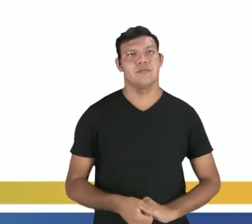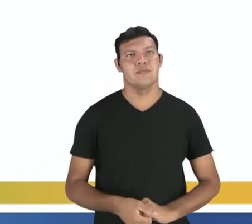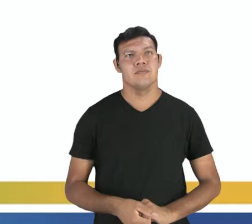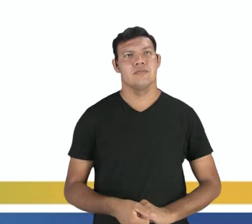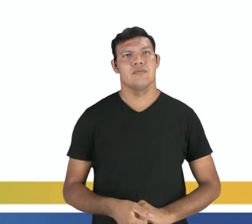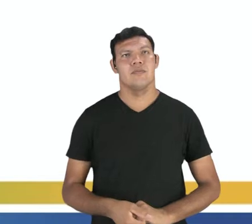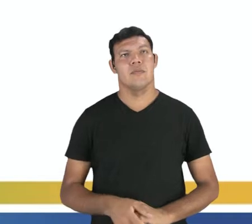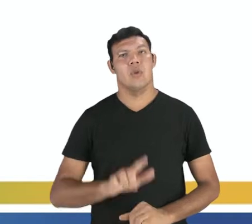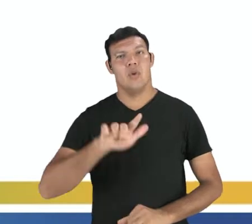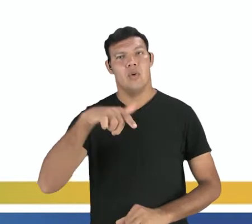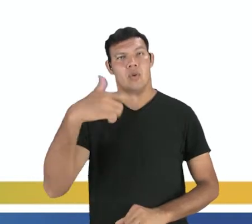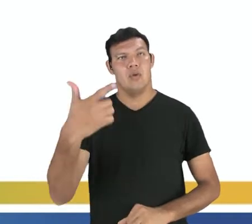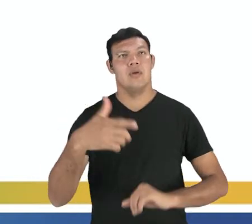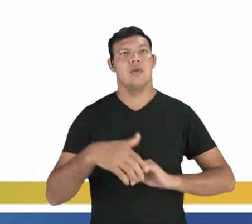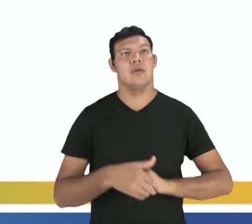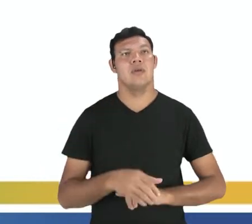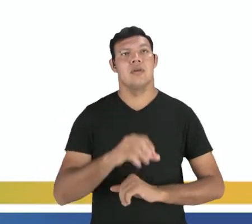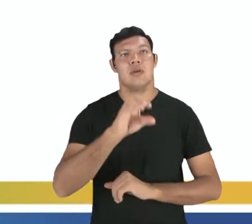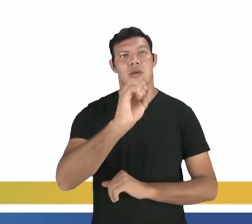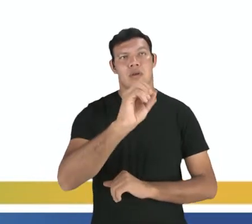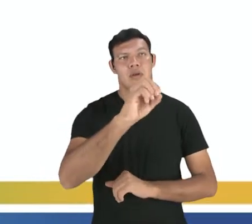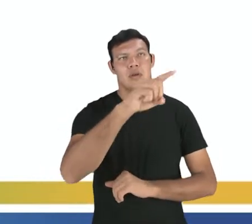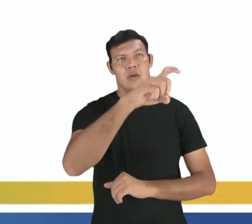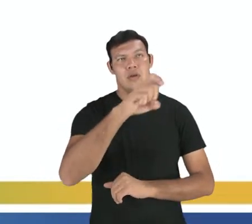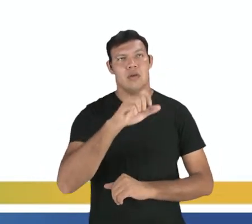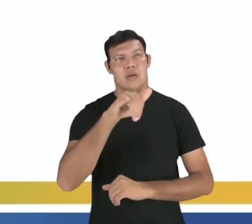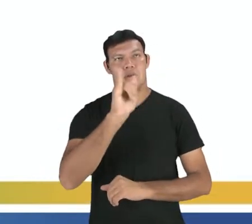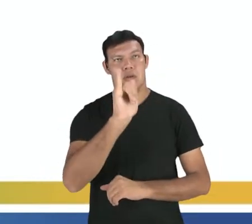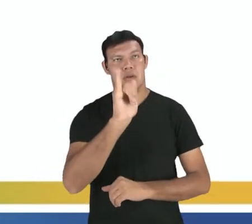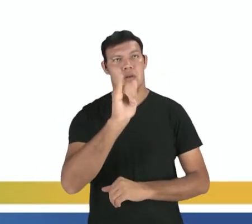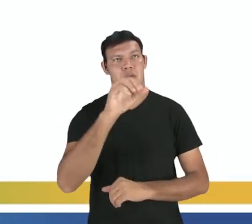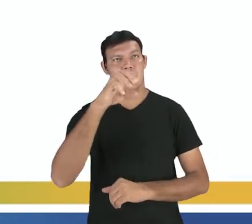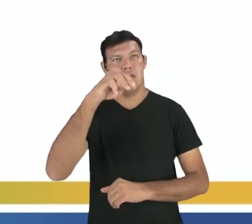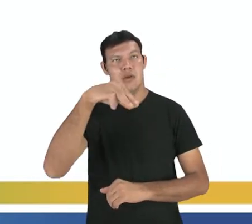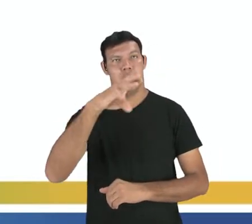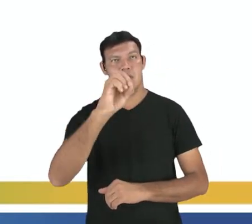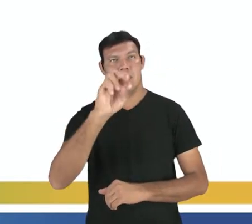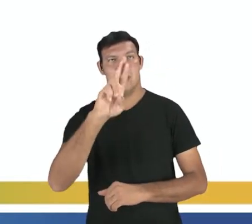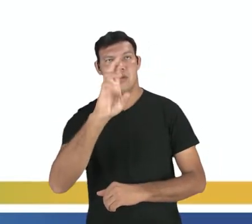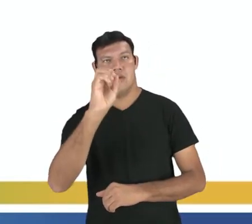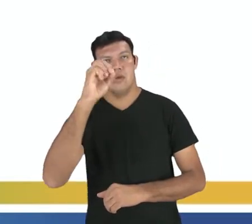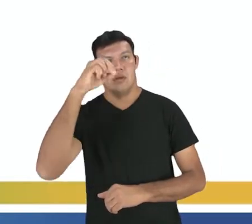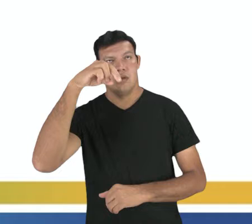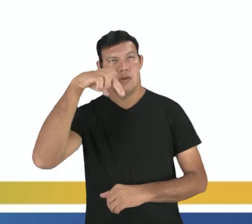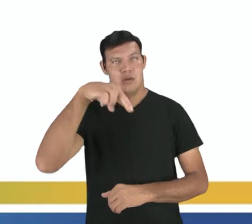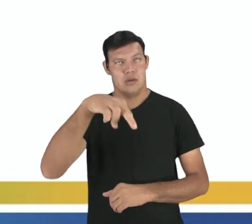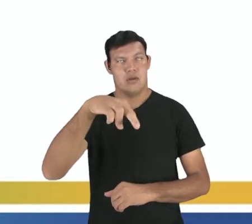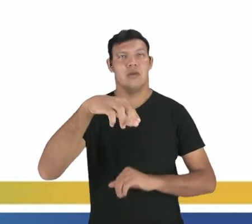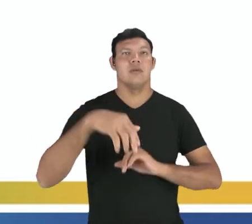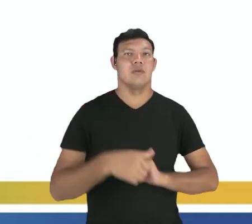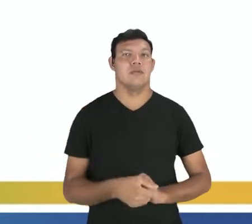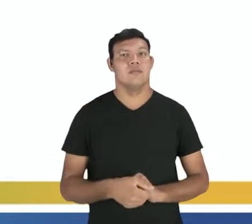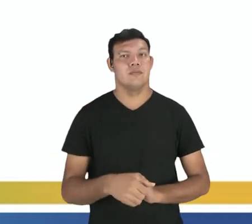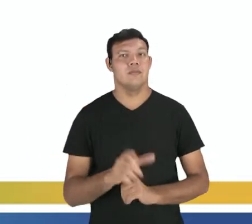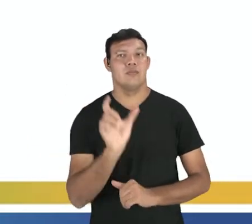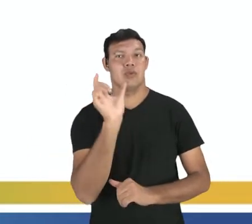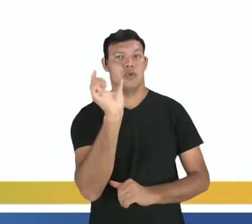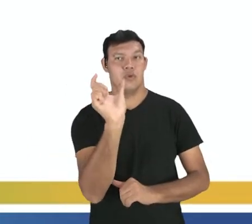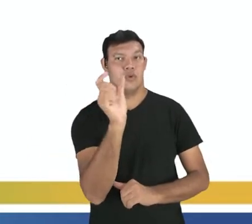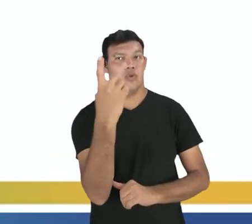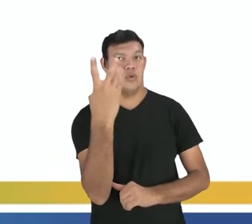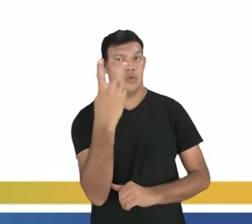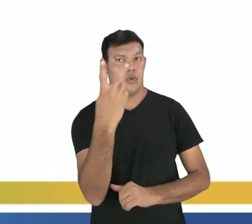Uma outra figura de linguagem, oxímoron, o oxímoro, o que é? São duas palavras